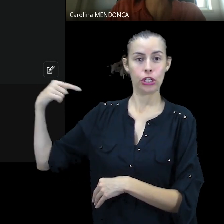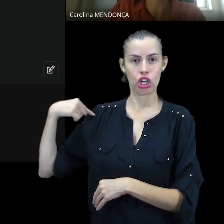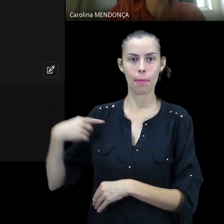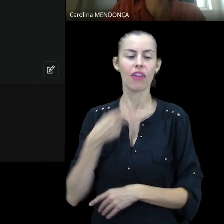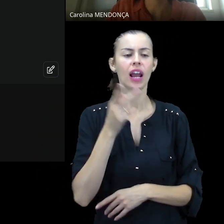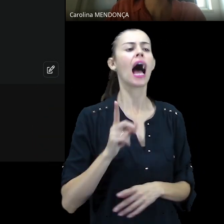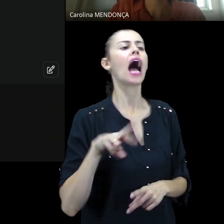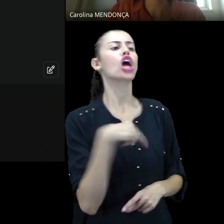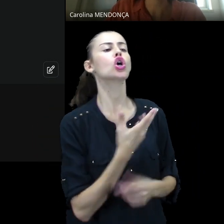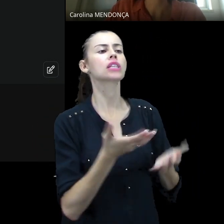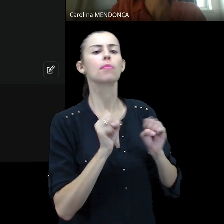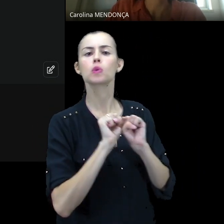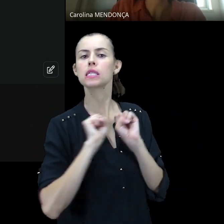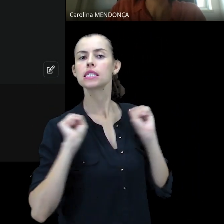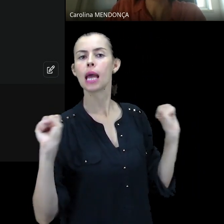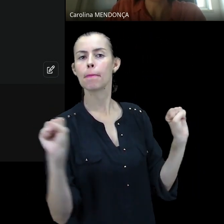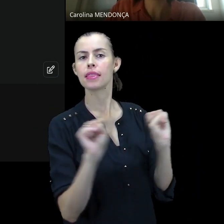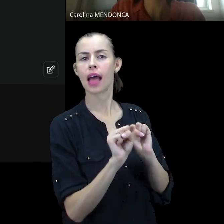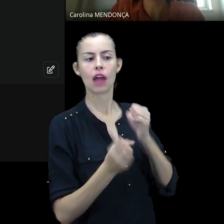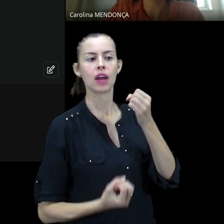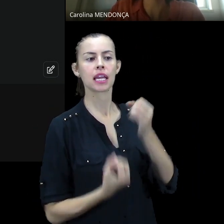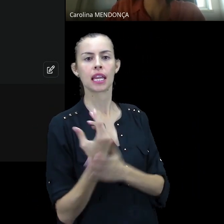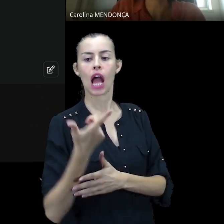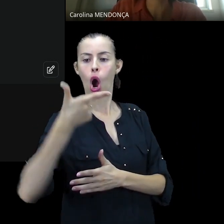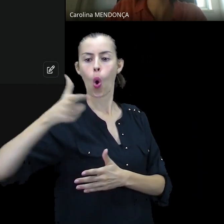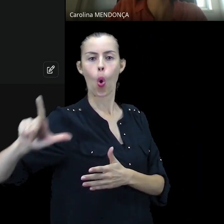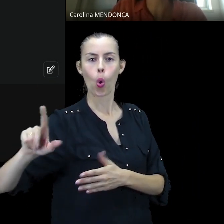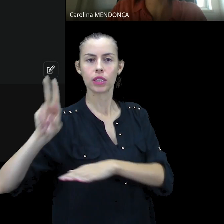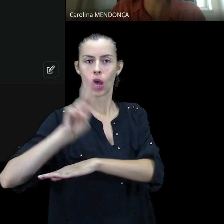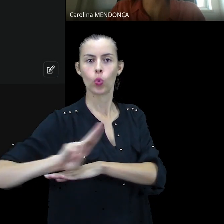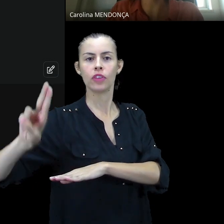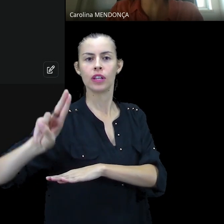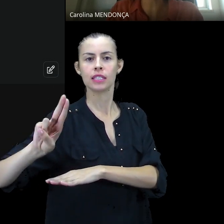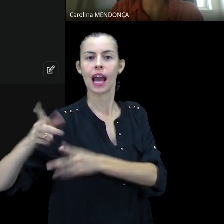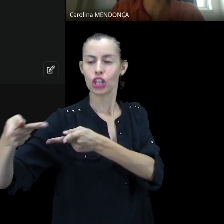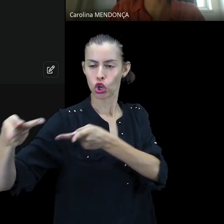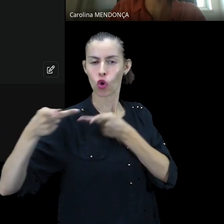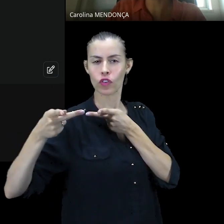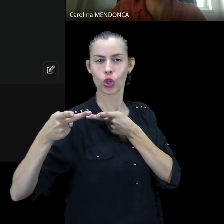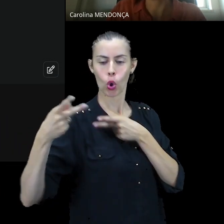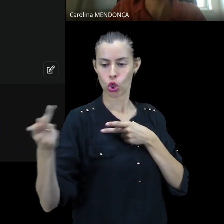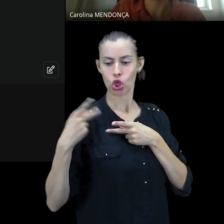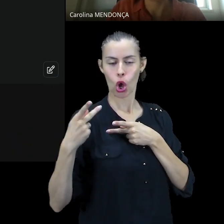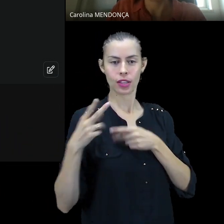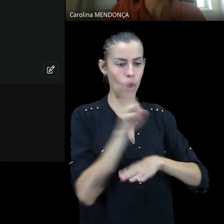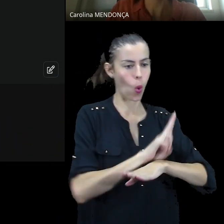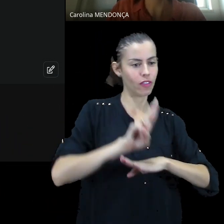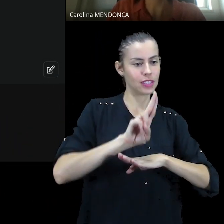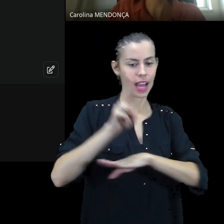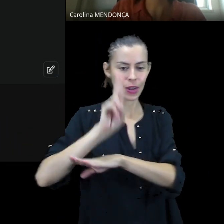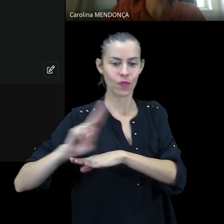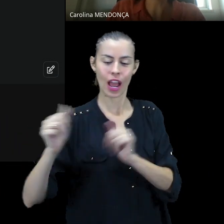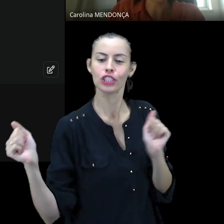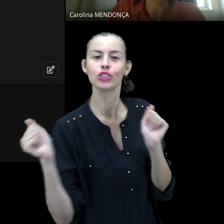vai fazer um seminário de integração com outra universidade, isso é extensão? Não. A gente